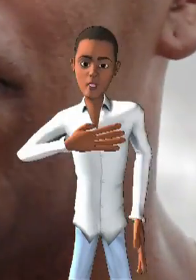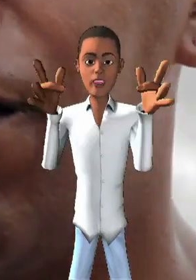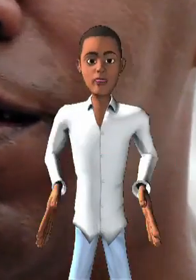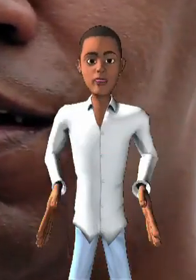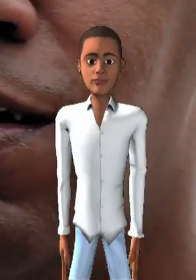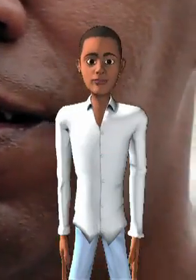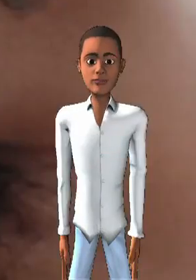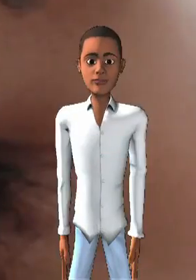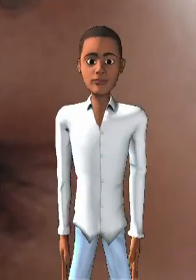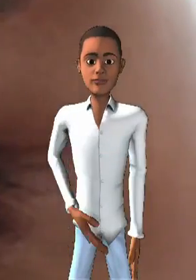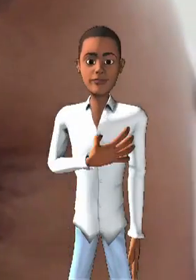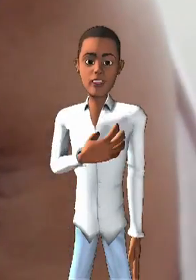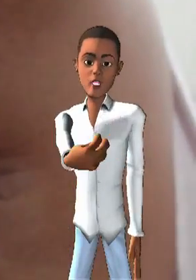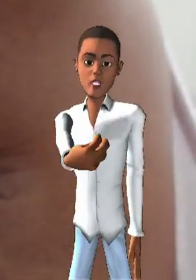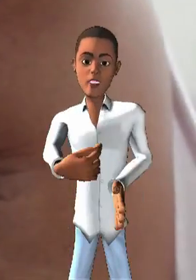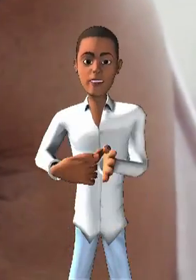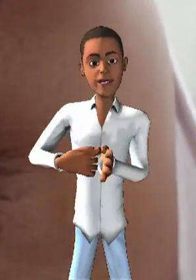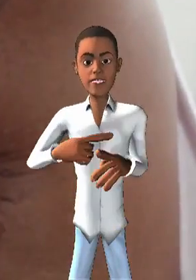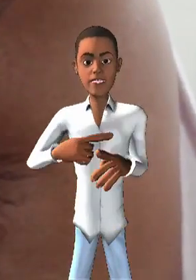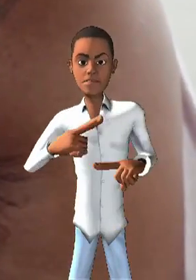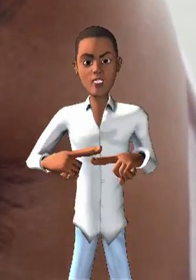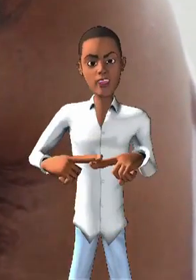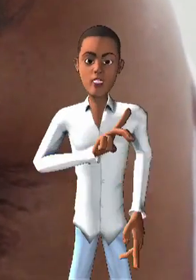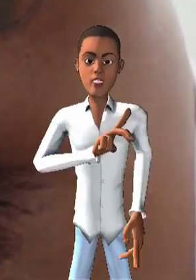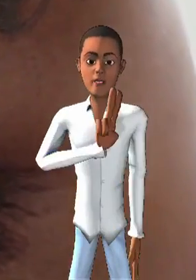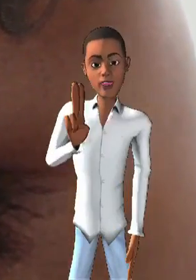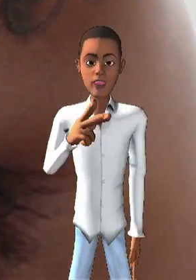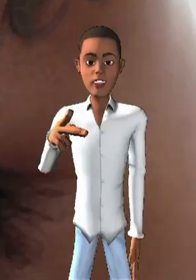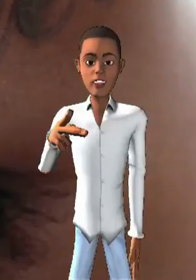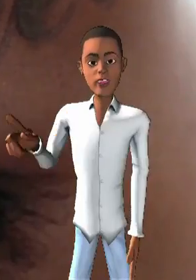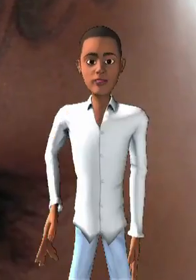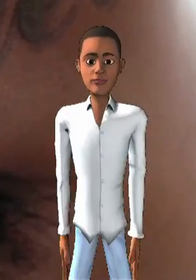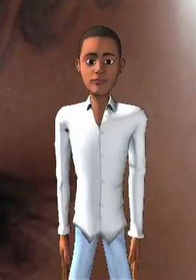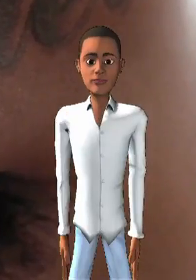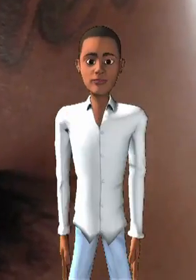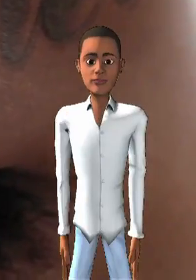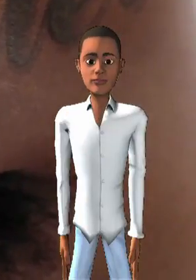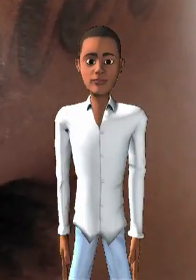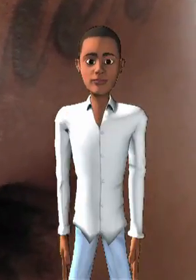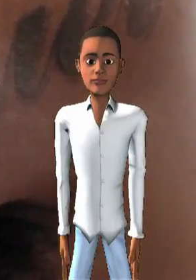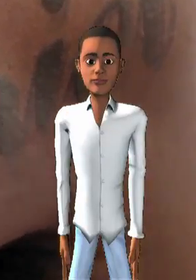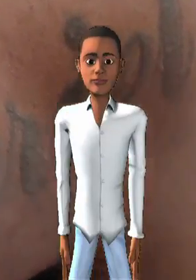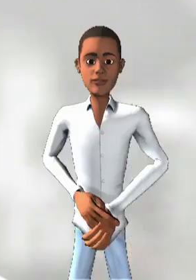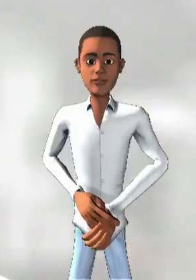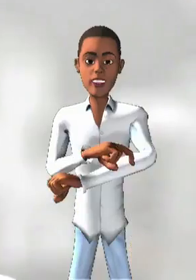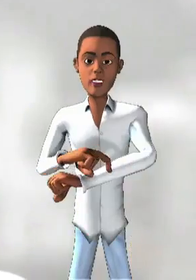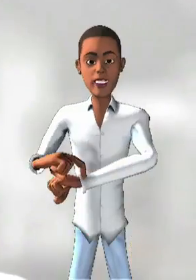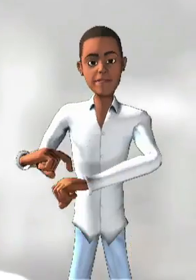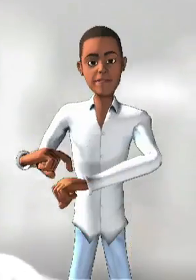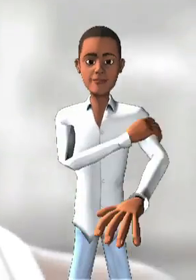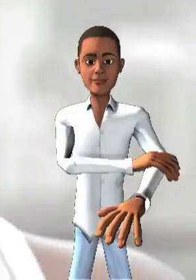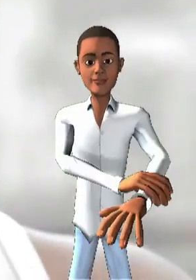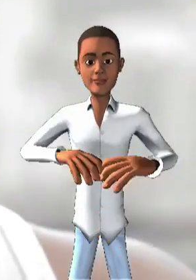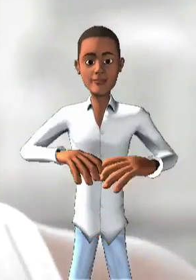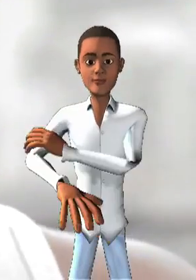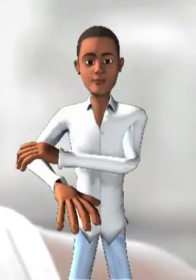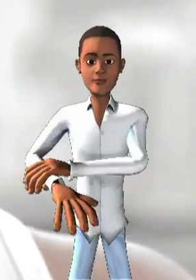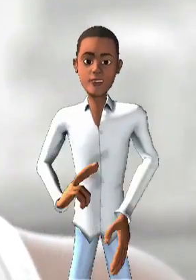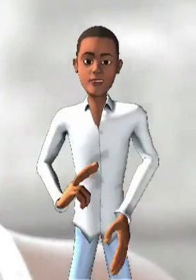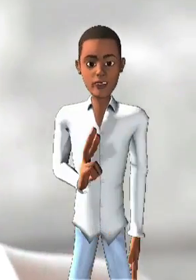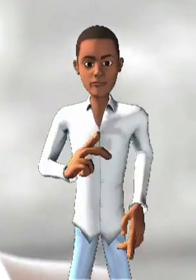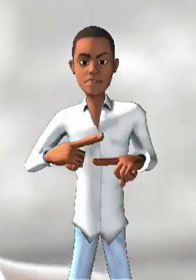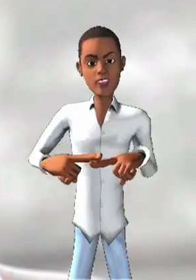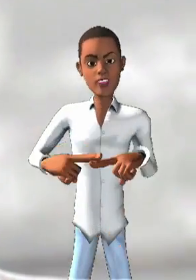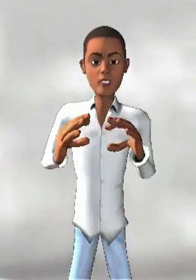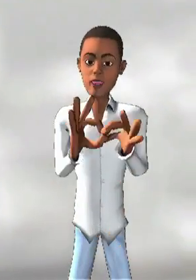compro nada para mim. Aí ele fala, filho, papai, por que você botou meu nome no teu braço? Eu falei, não, filho, porque você faz parte de mim,